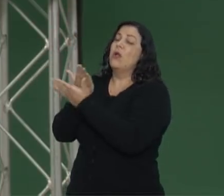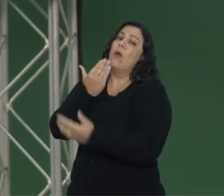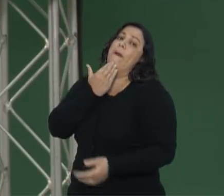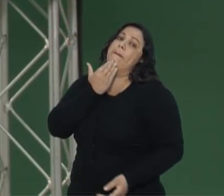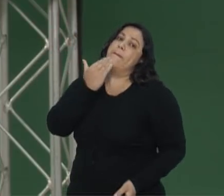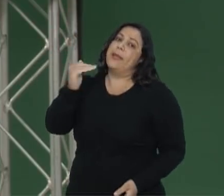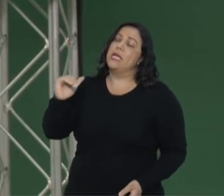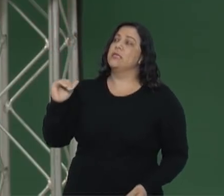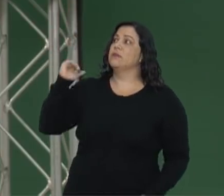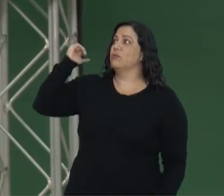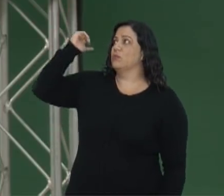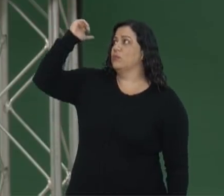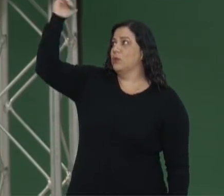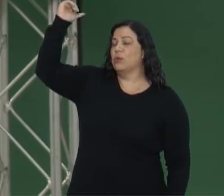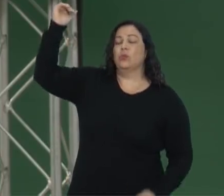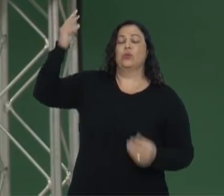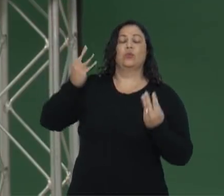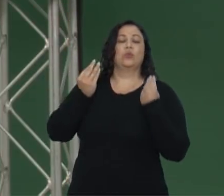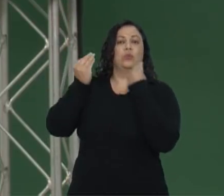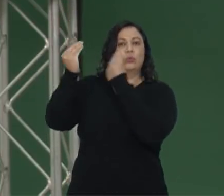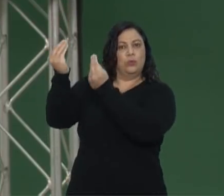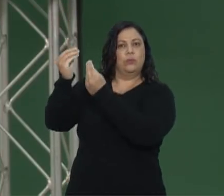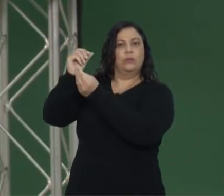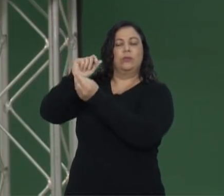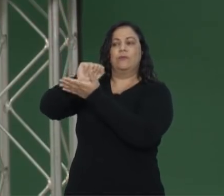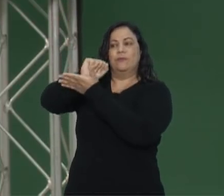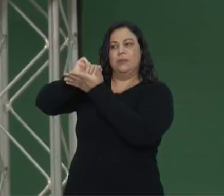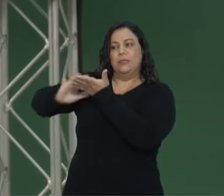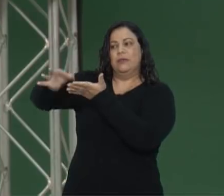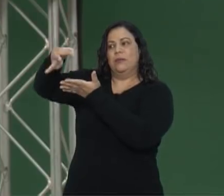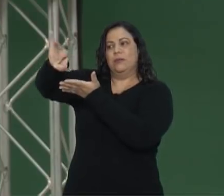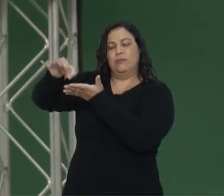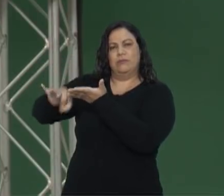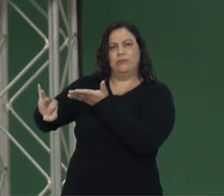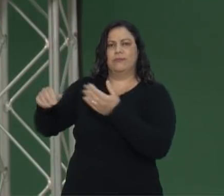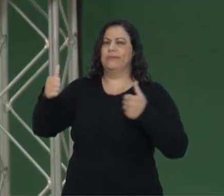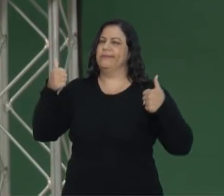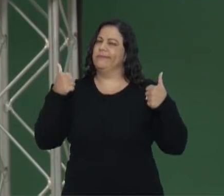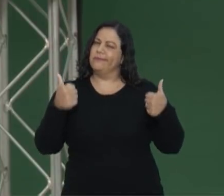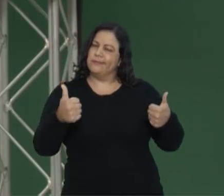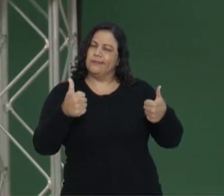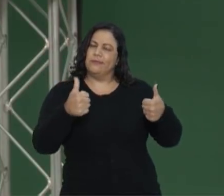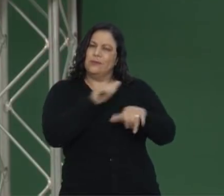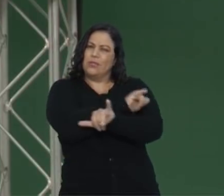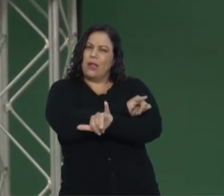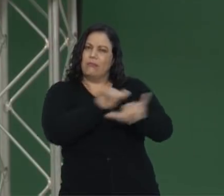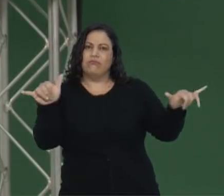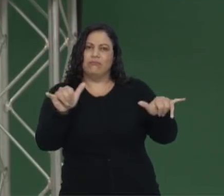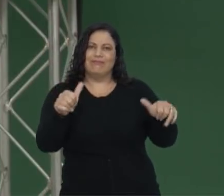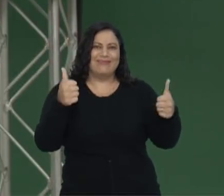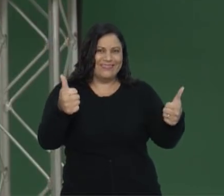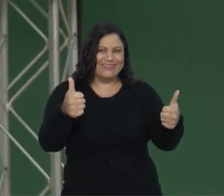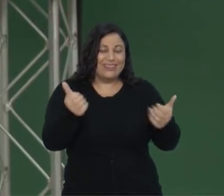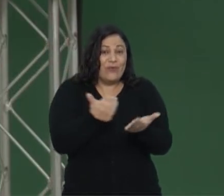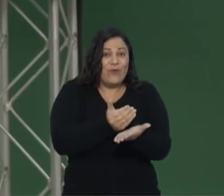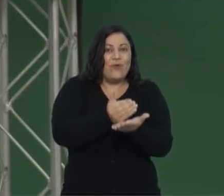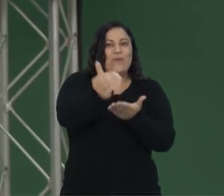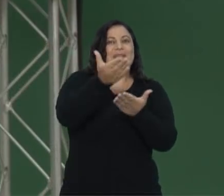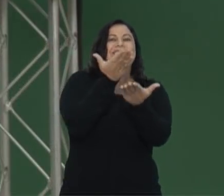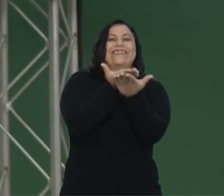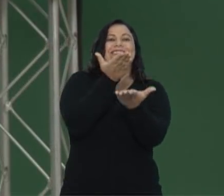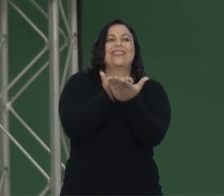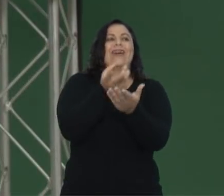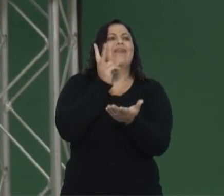adulto levar essa atividade para que seja feita a correção. Perfeito? Nossos recadinhos em dia. Vamos começar a nossa aula? Sempre a gente começa